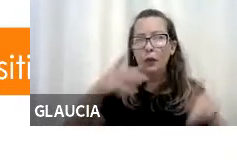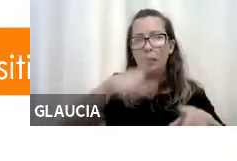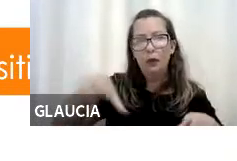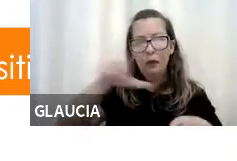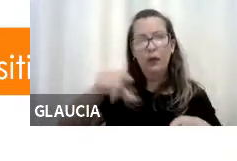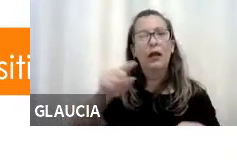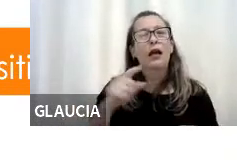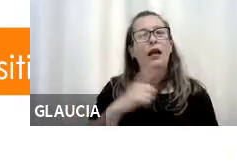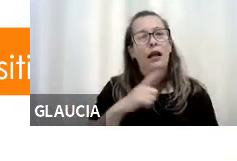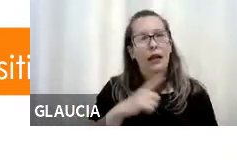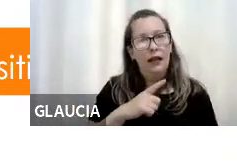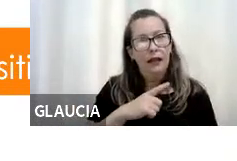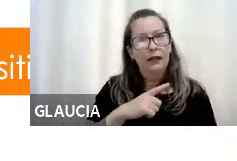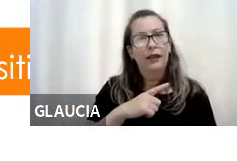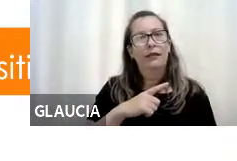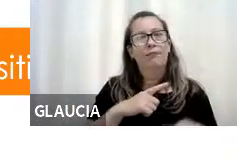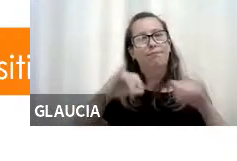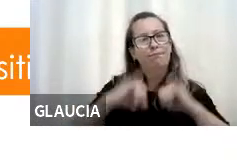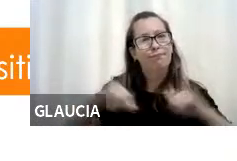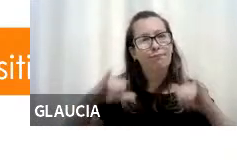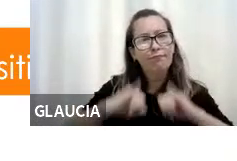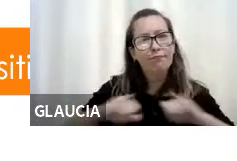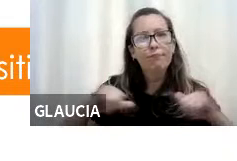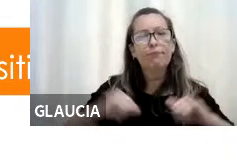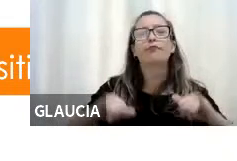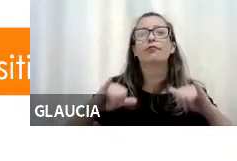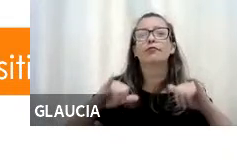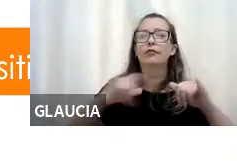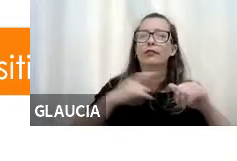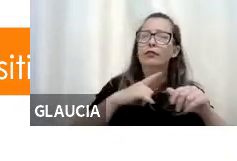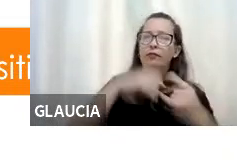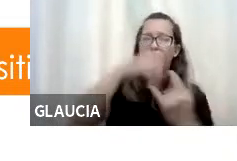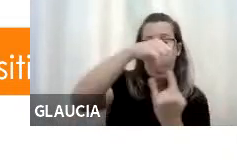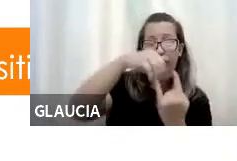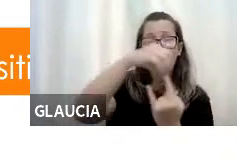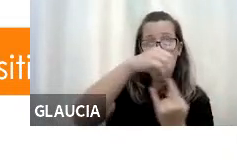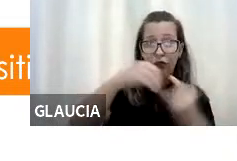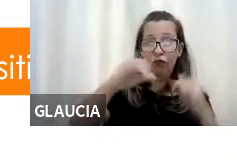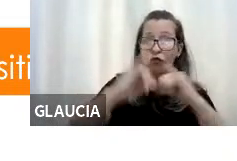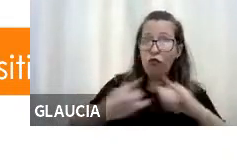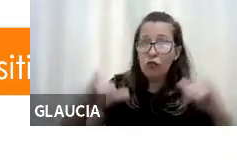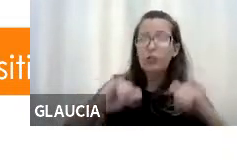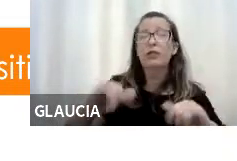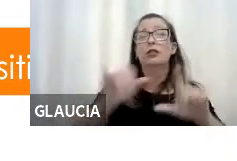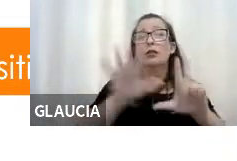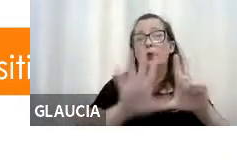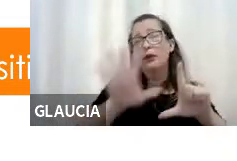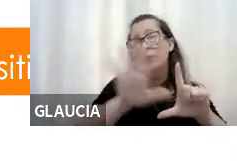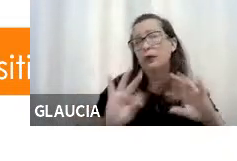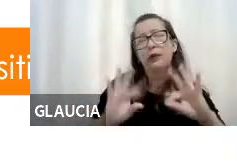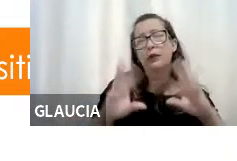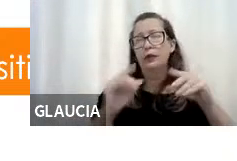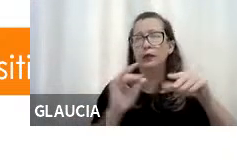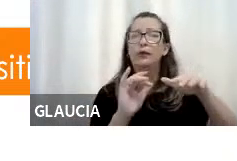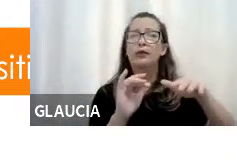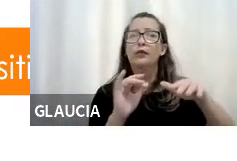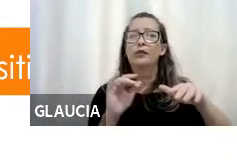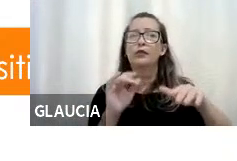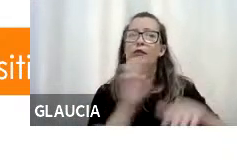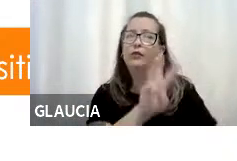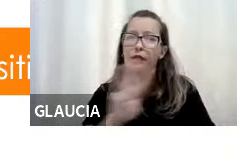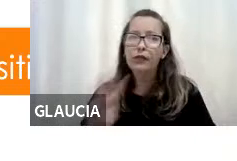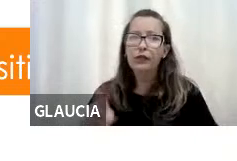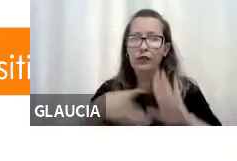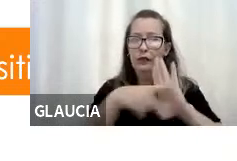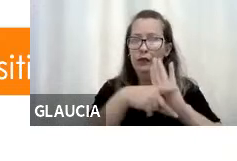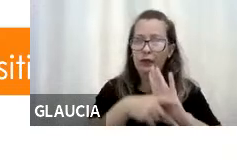as reproduções das notícias que são veiculadas na agência Fiocruz Notícias e no portal e em todos os sites da fundação também. E